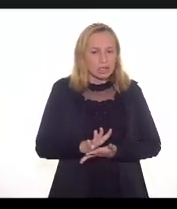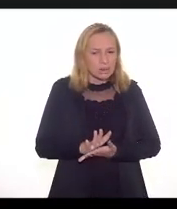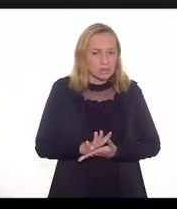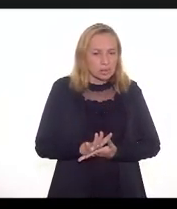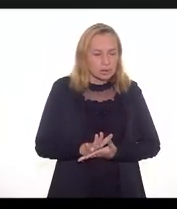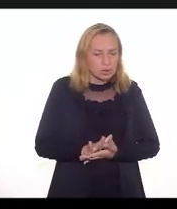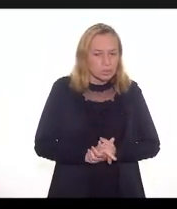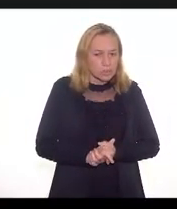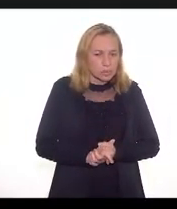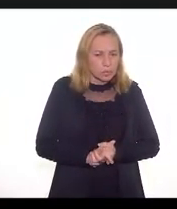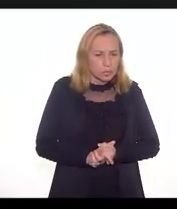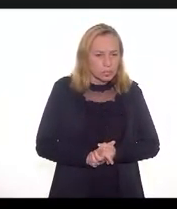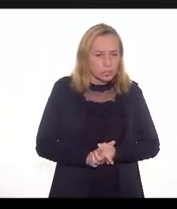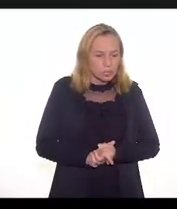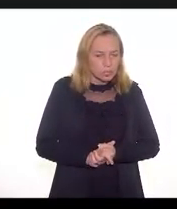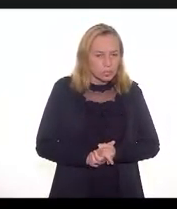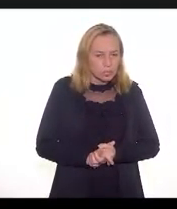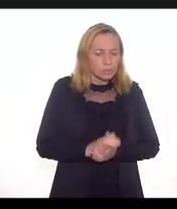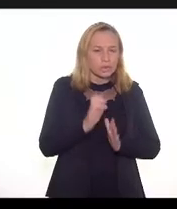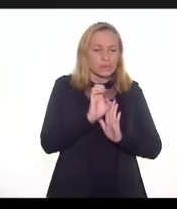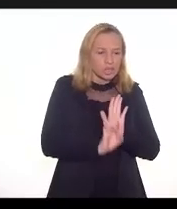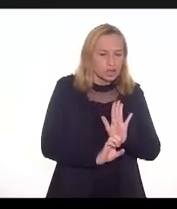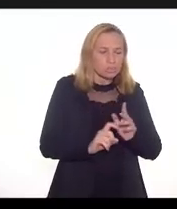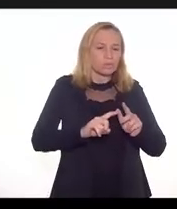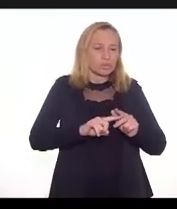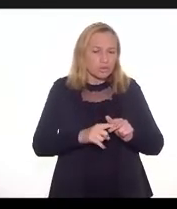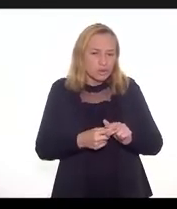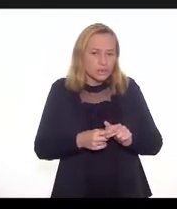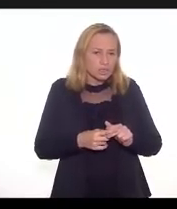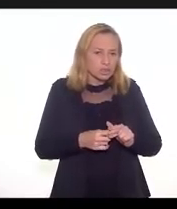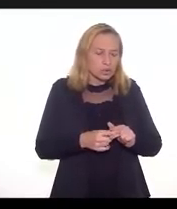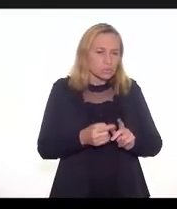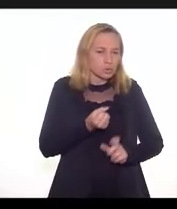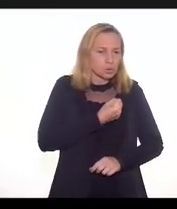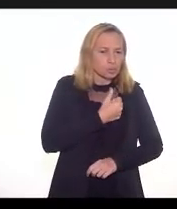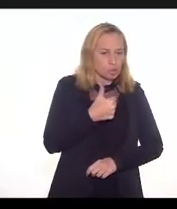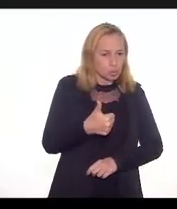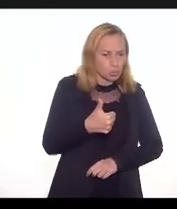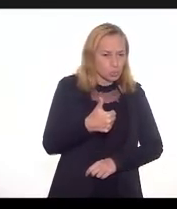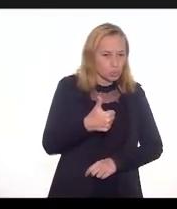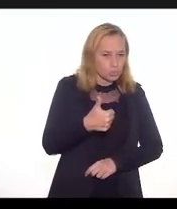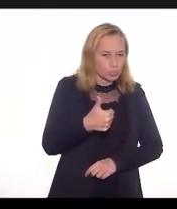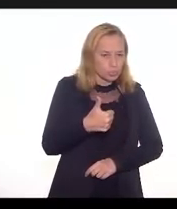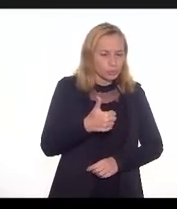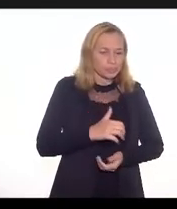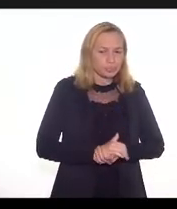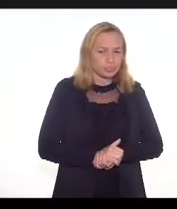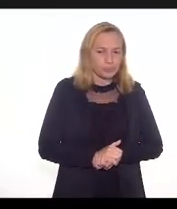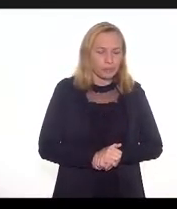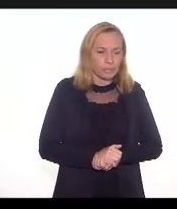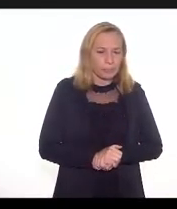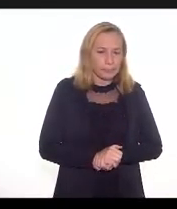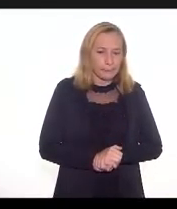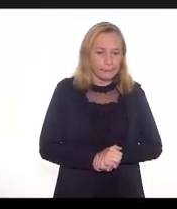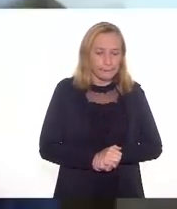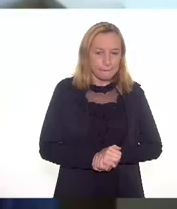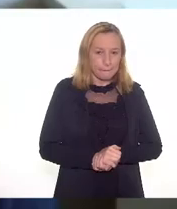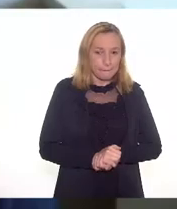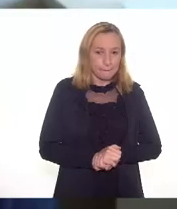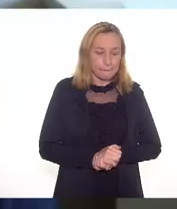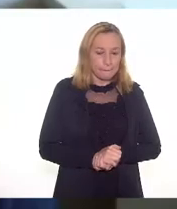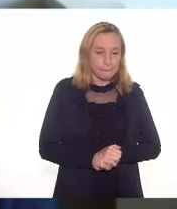se o senhor for a emenda modificativa número 1, que é